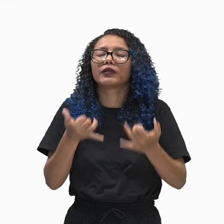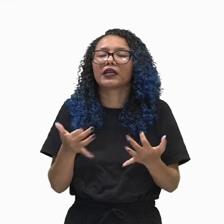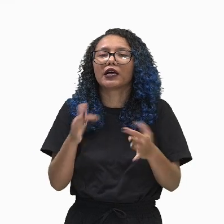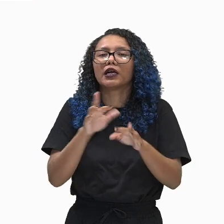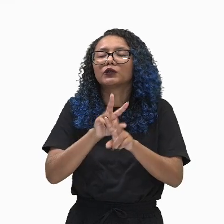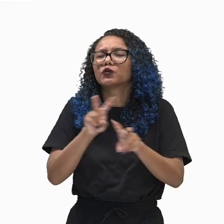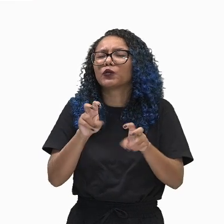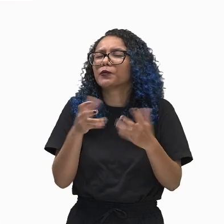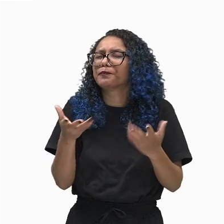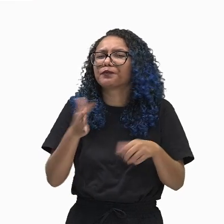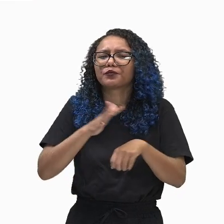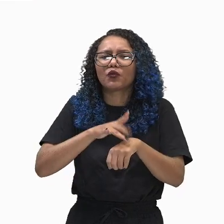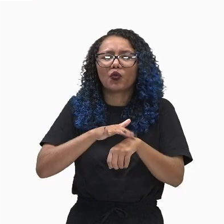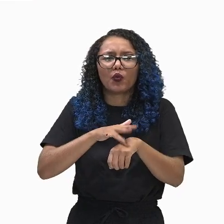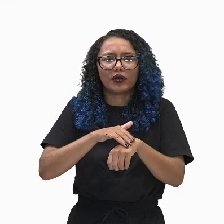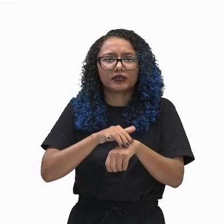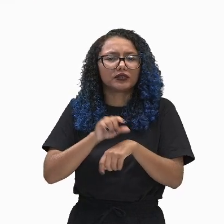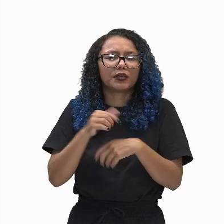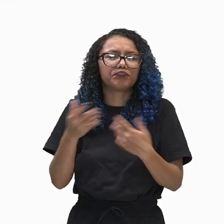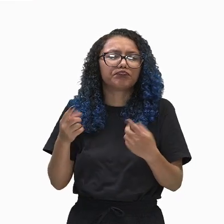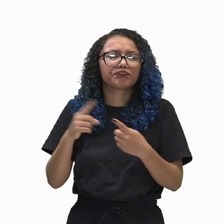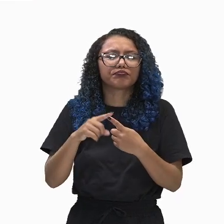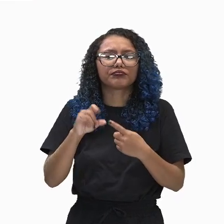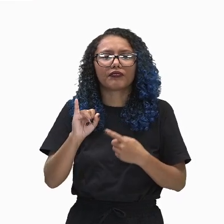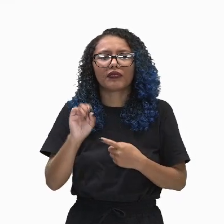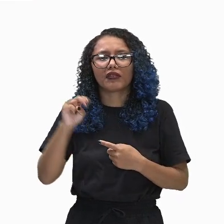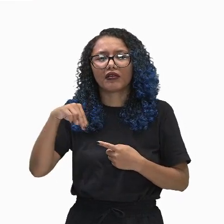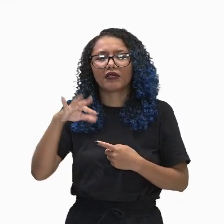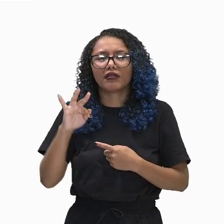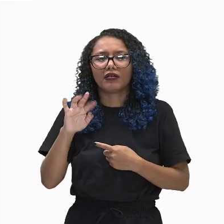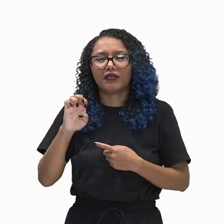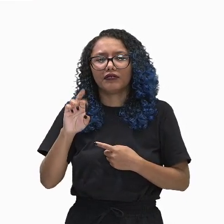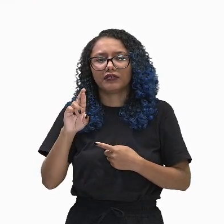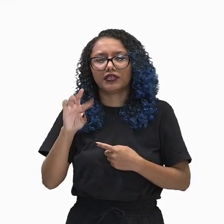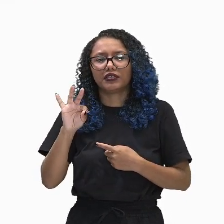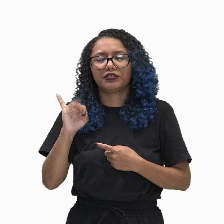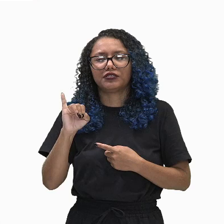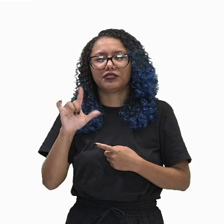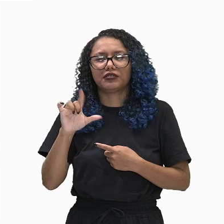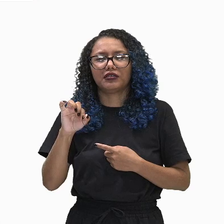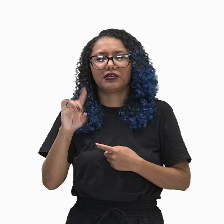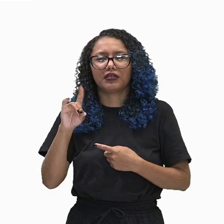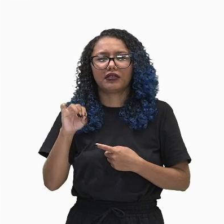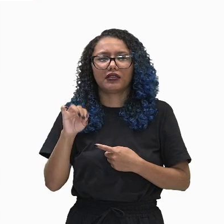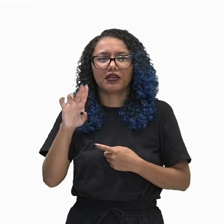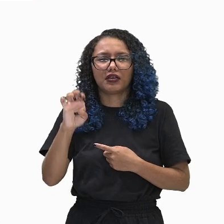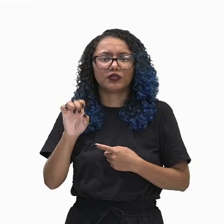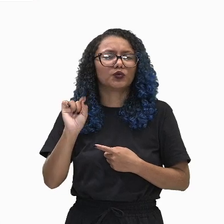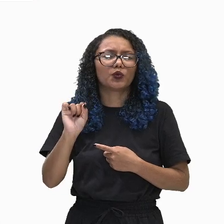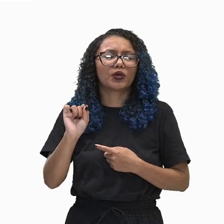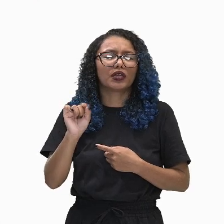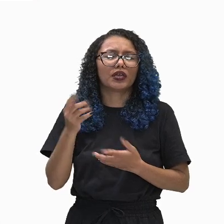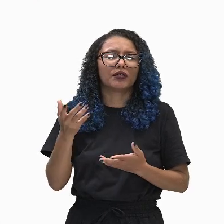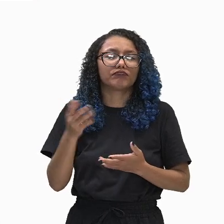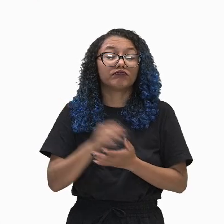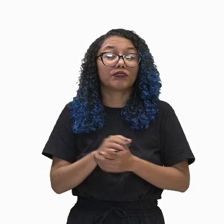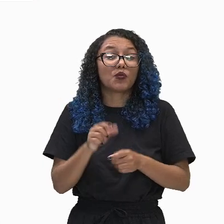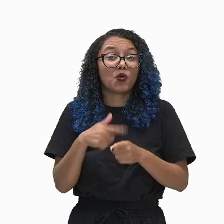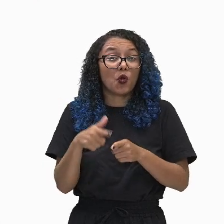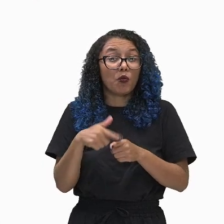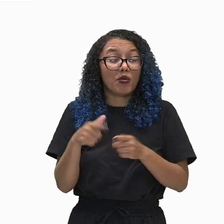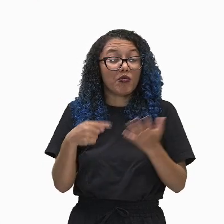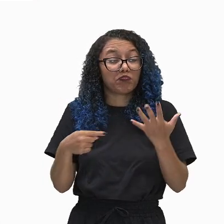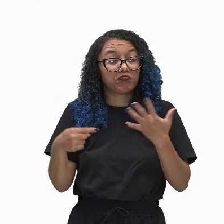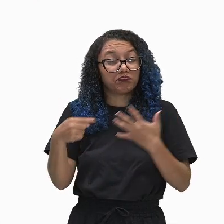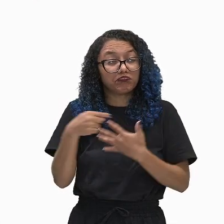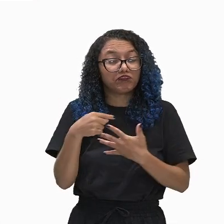nós temos aí a infertilidade. A infertilidade é quando tem problemas ali, né, por diversos fatores, ou